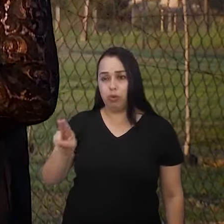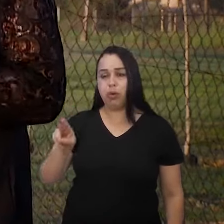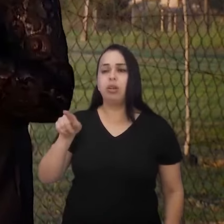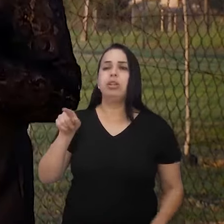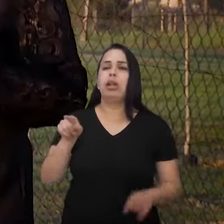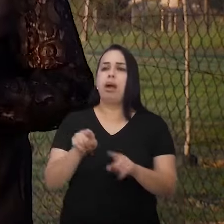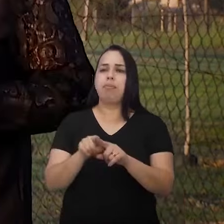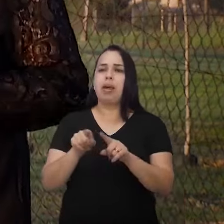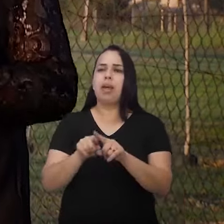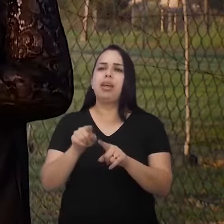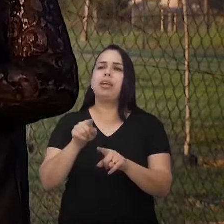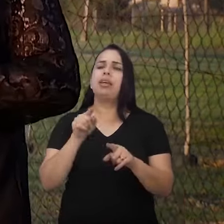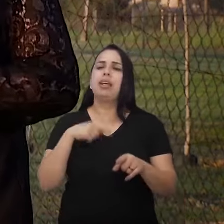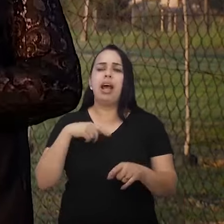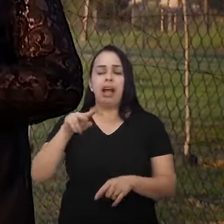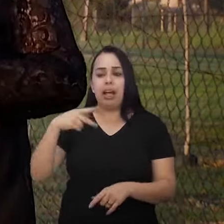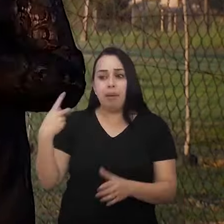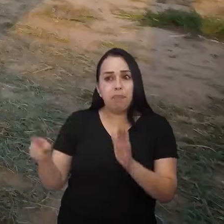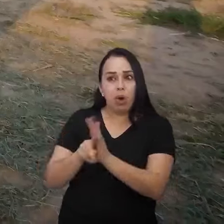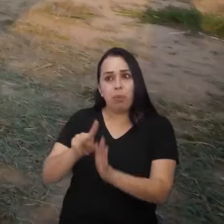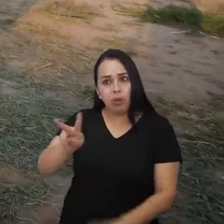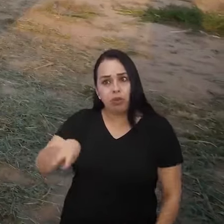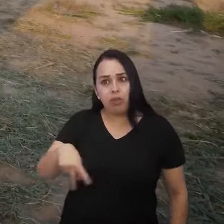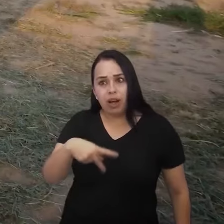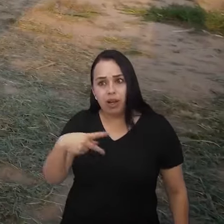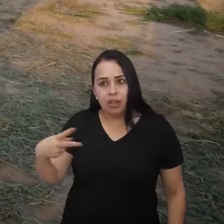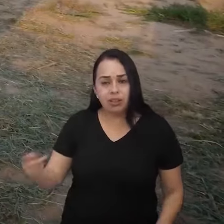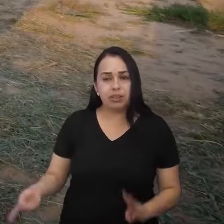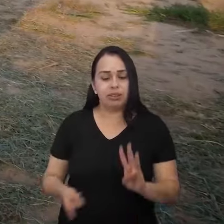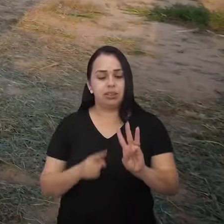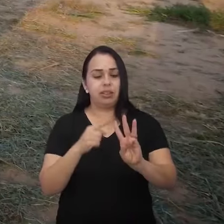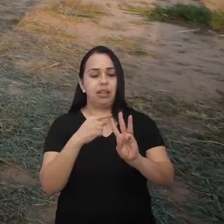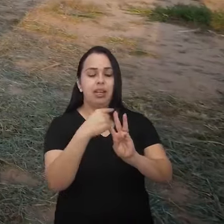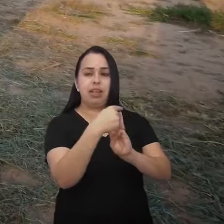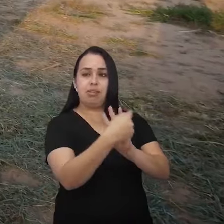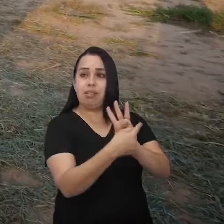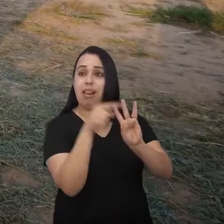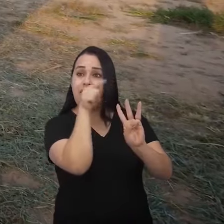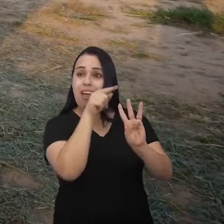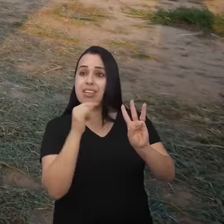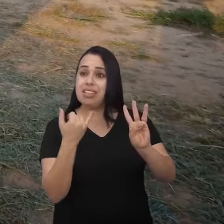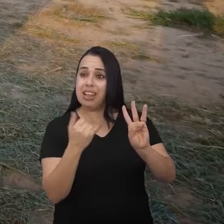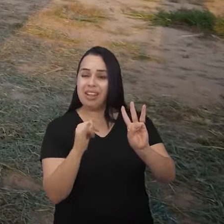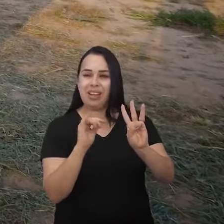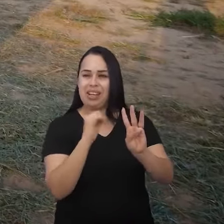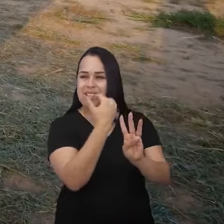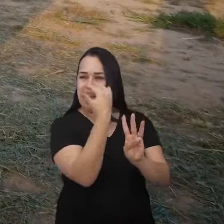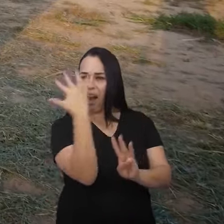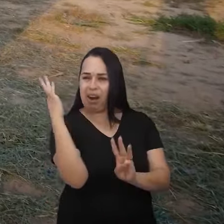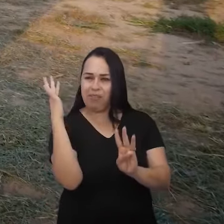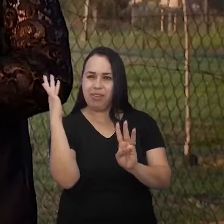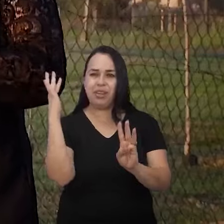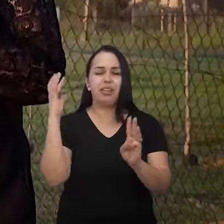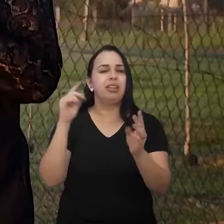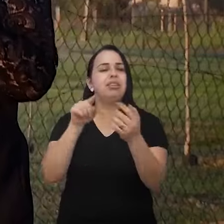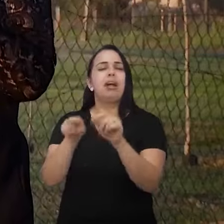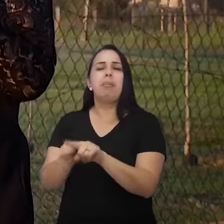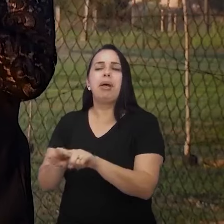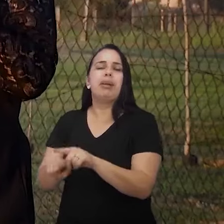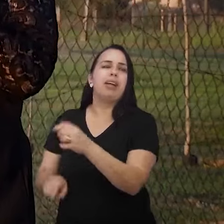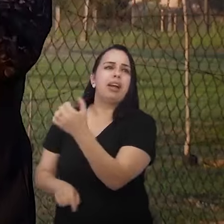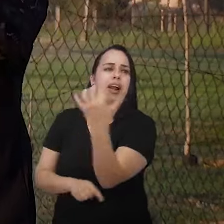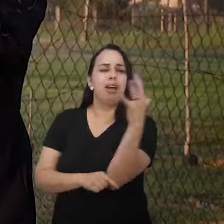Burle Marx como do Vale do Paraíba. Tem as Três Figueiras de Santana, a Árvore do Corpo Seco,